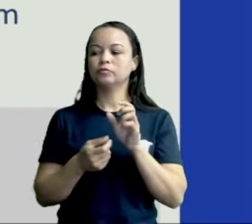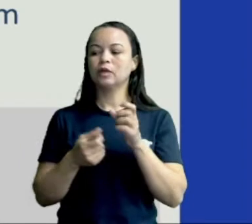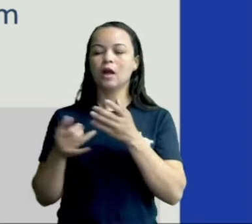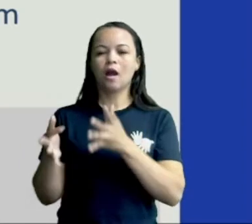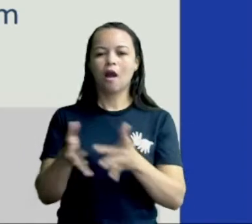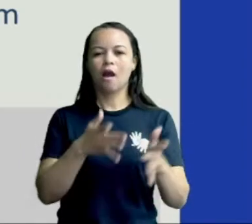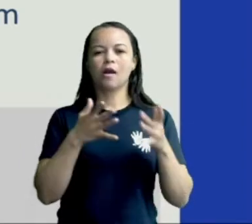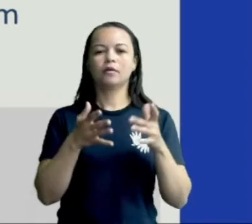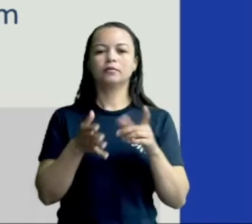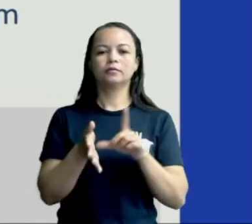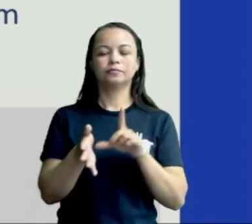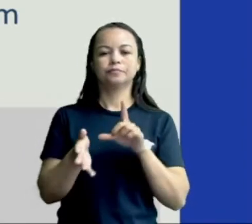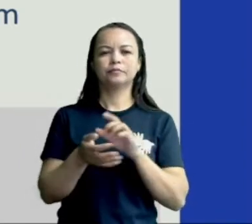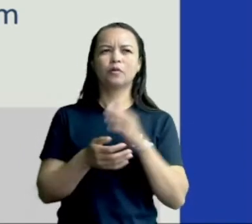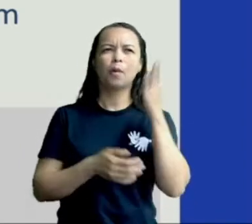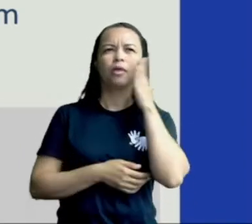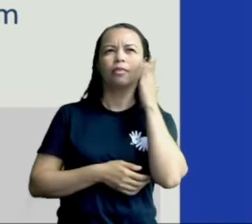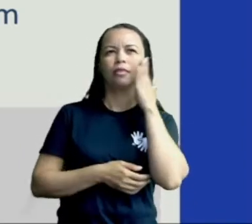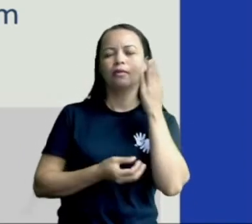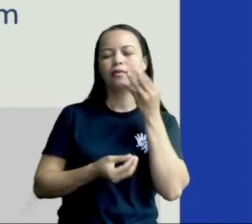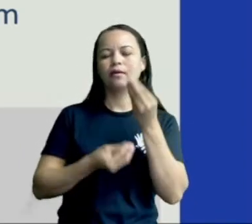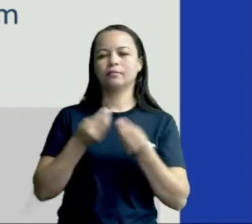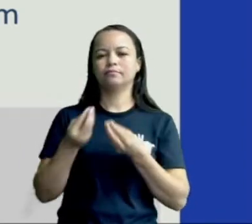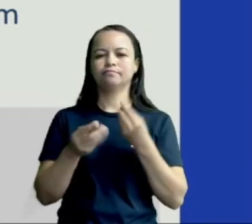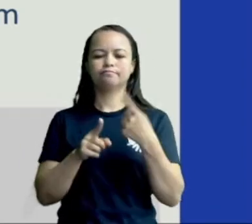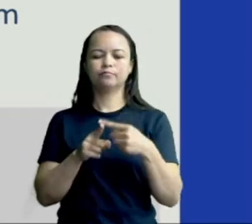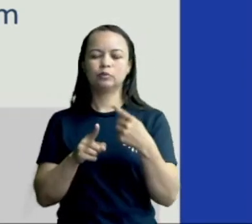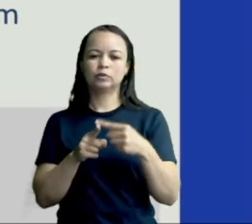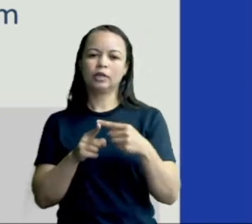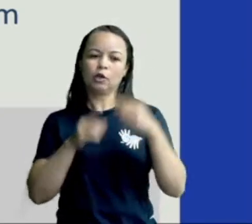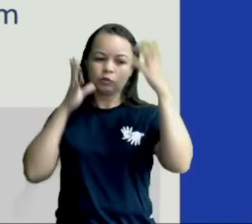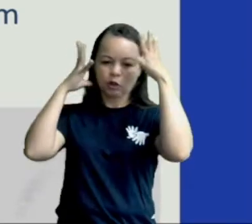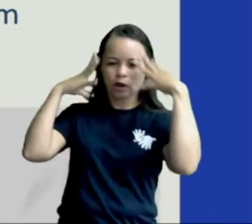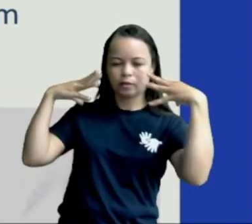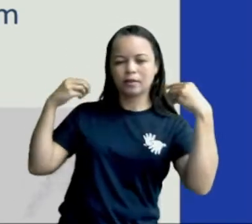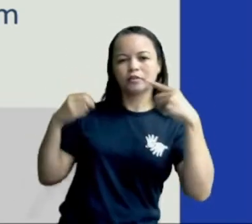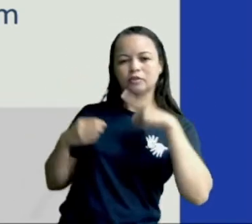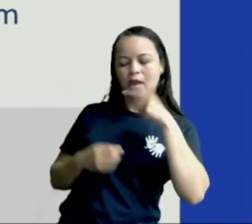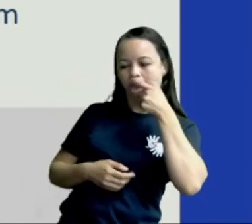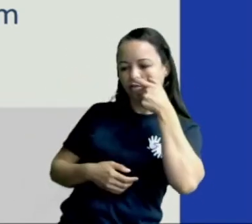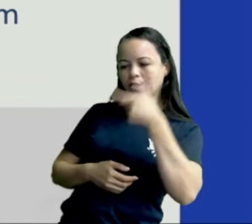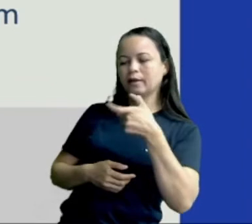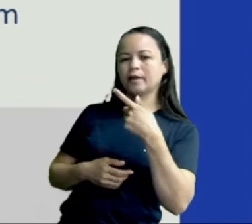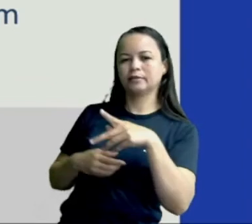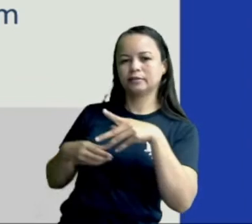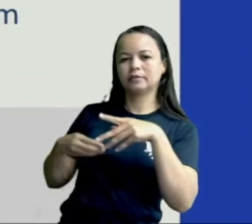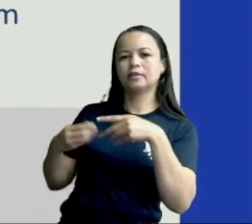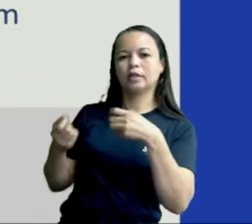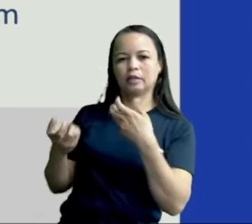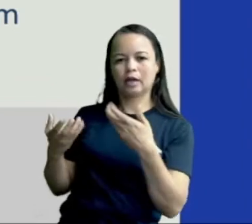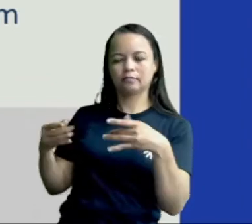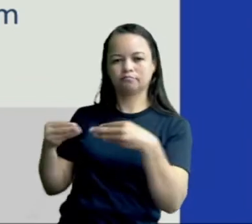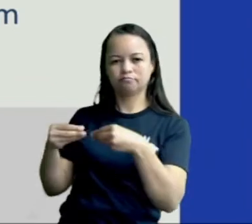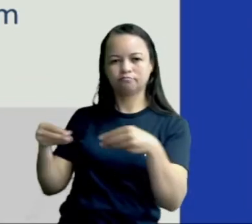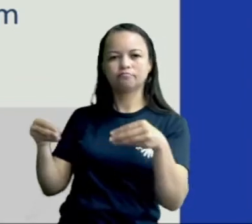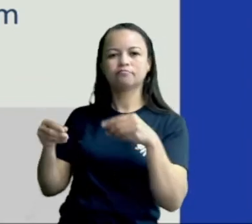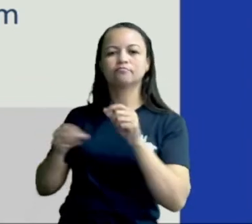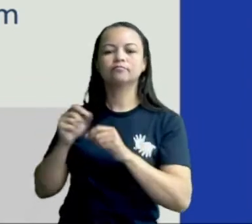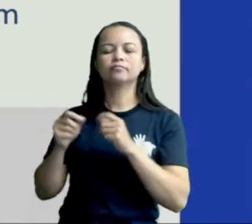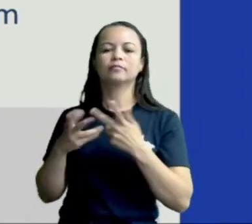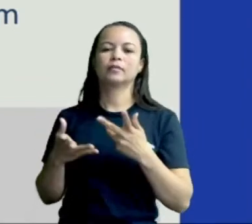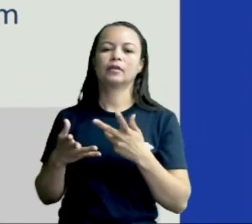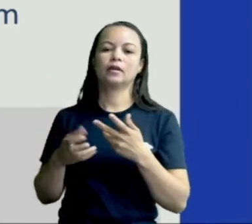de continuarmos, vamos entender, né, por que os holandeses tinham tanto interesse nas nossas terras, como eu expliquei para vocês. 6